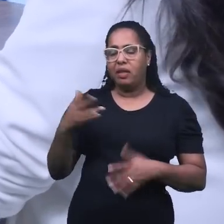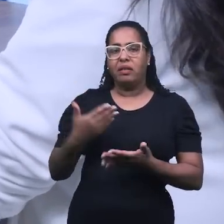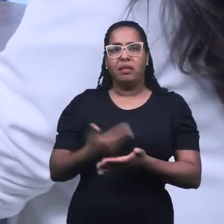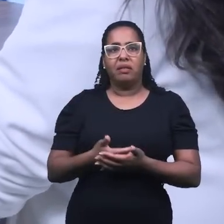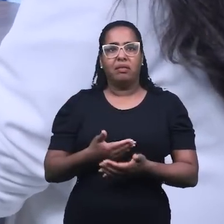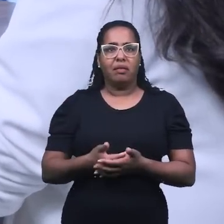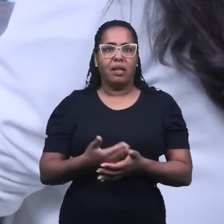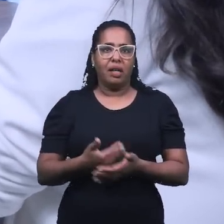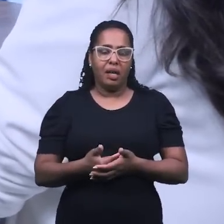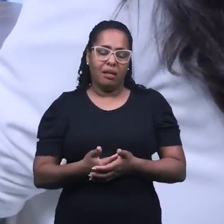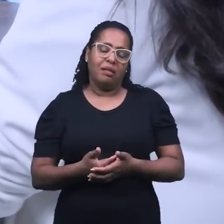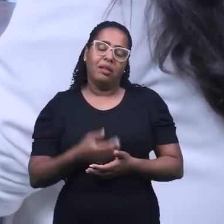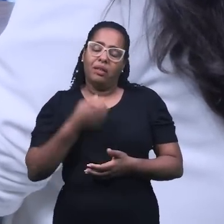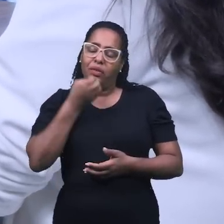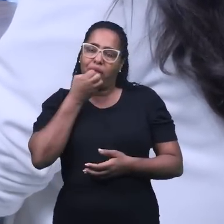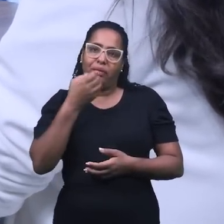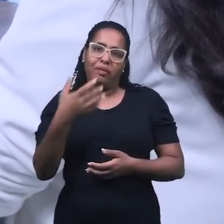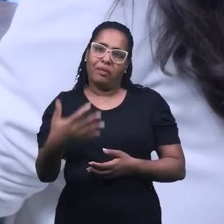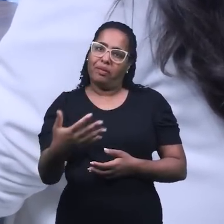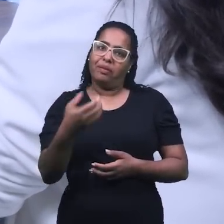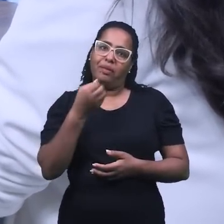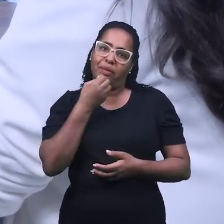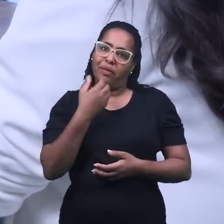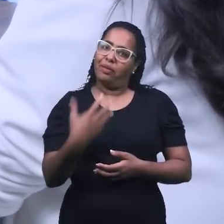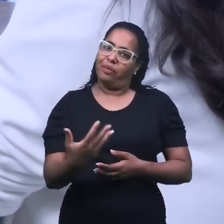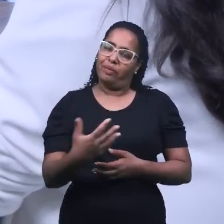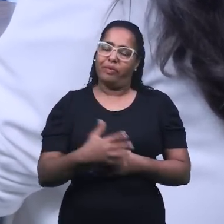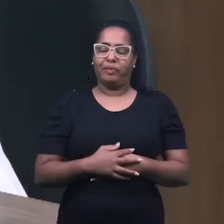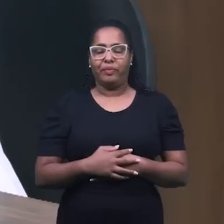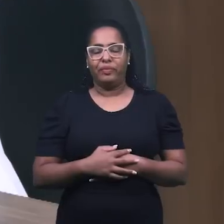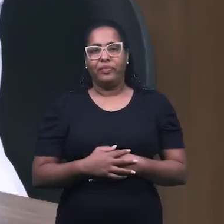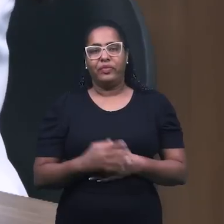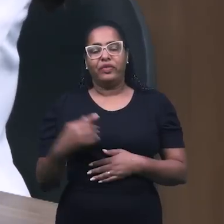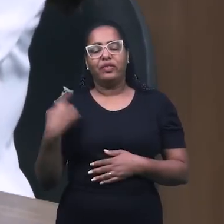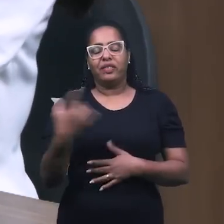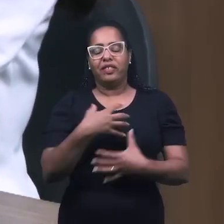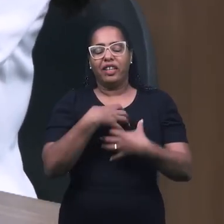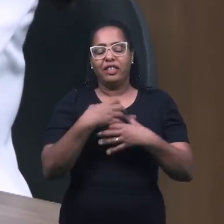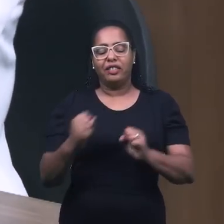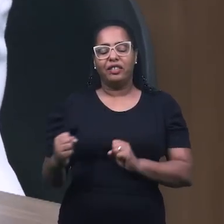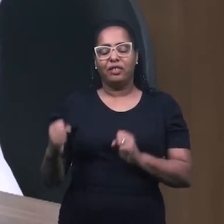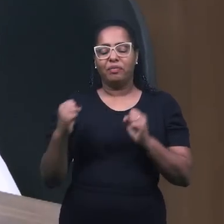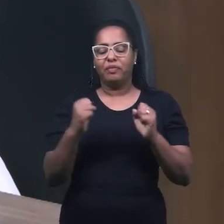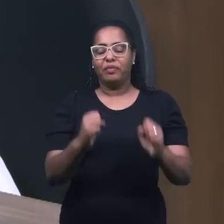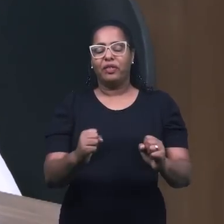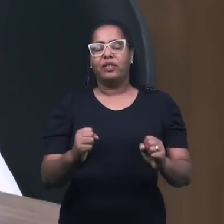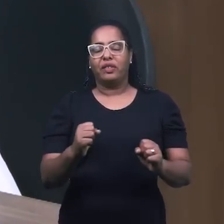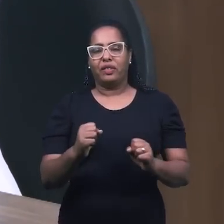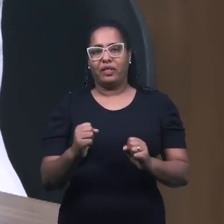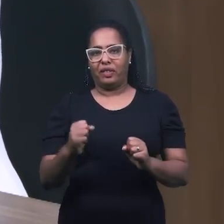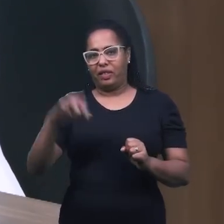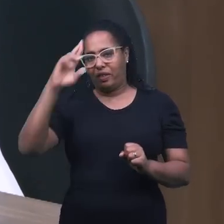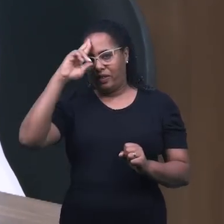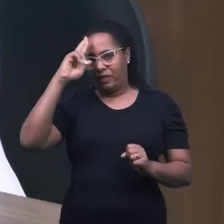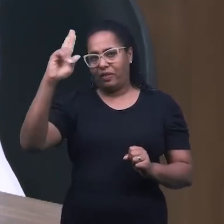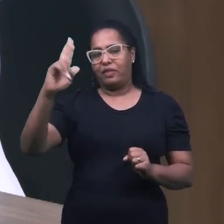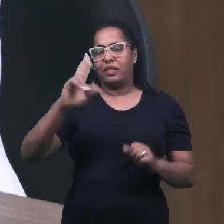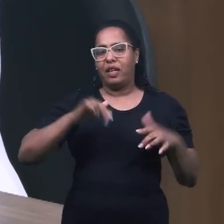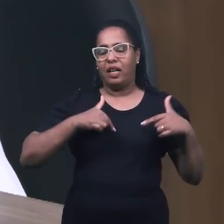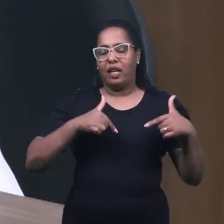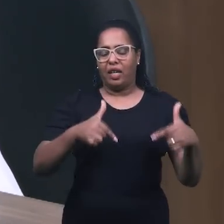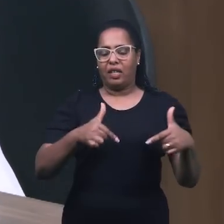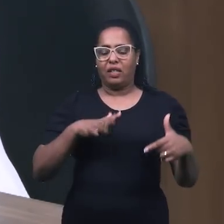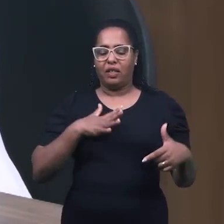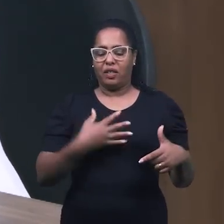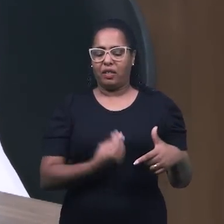comigo na sua aula. Então, assim, isso é gratificante, né? É uma honra. A gente sente o poder do Senhor através das nossas